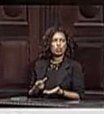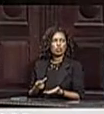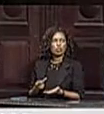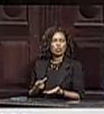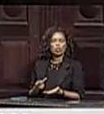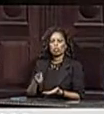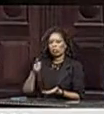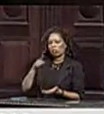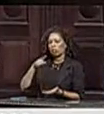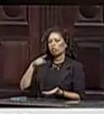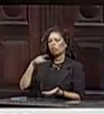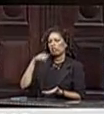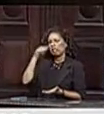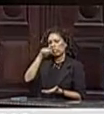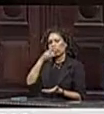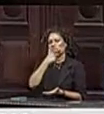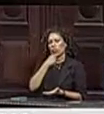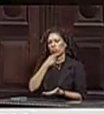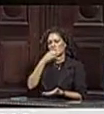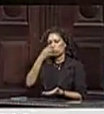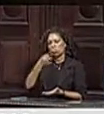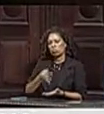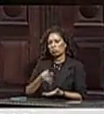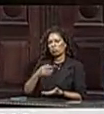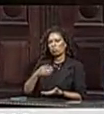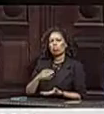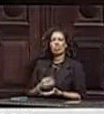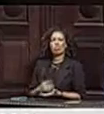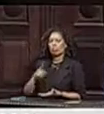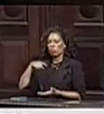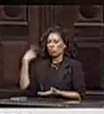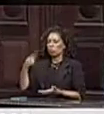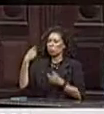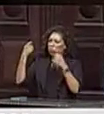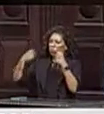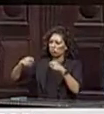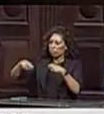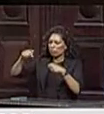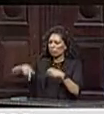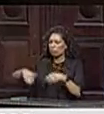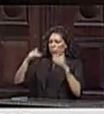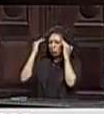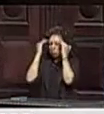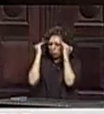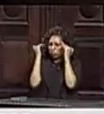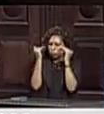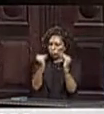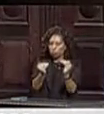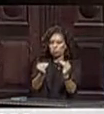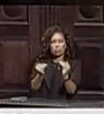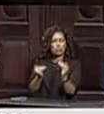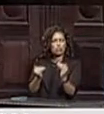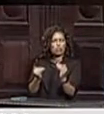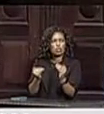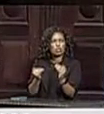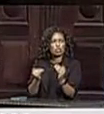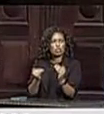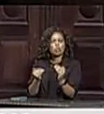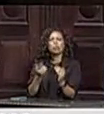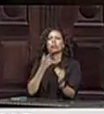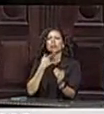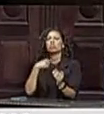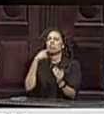tenhamos o dever de respeitar a vontade